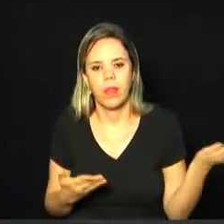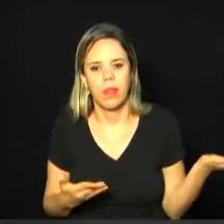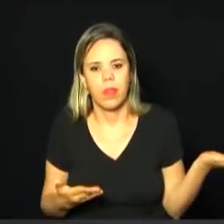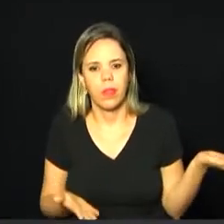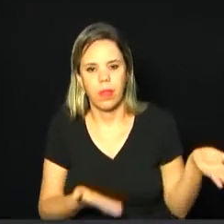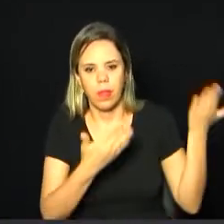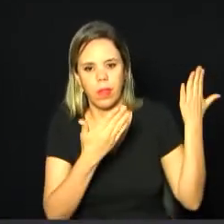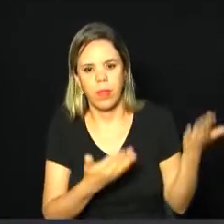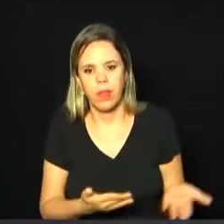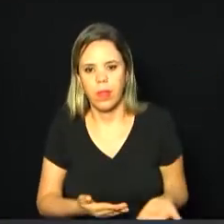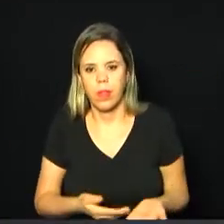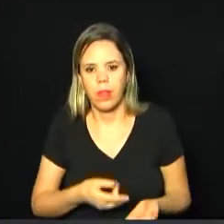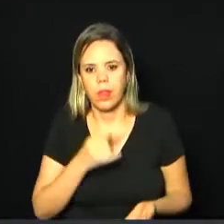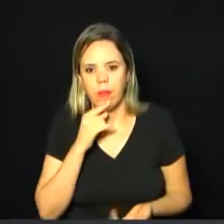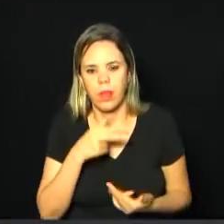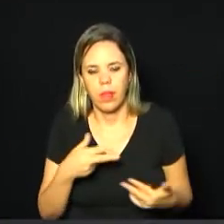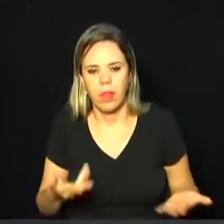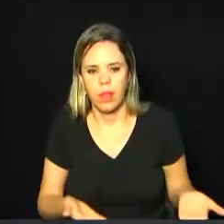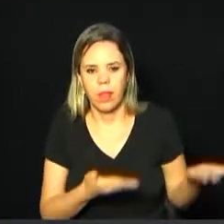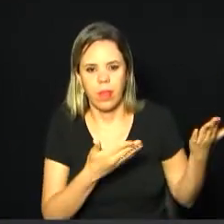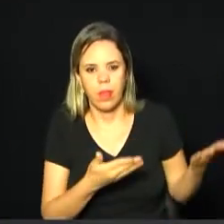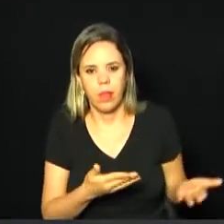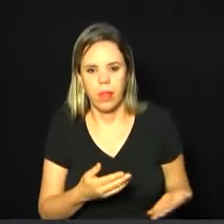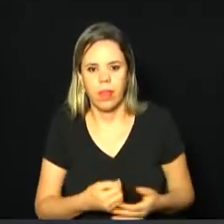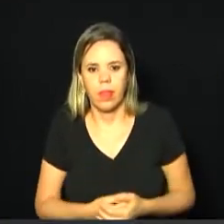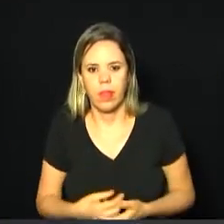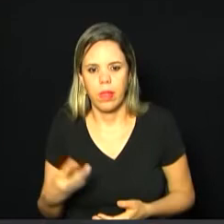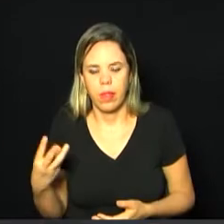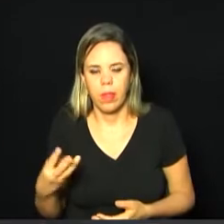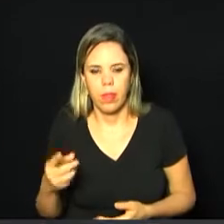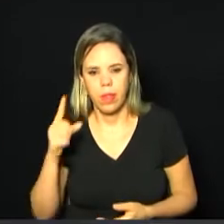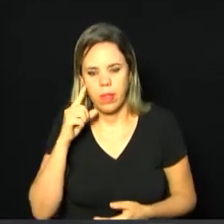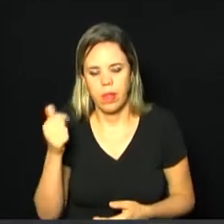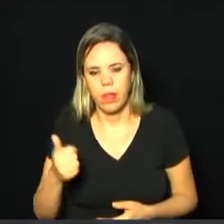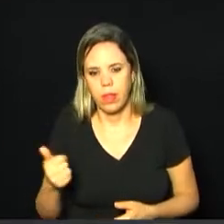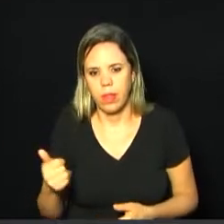volte a já